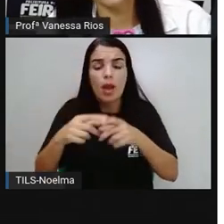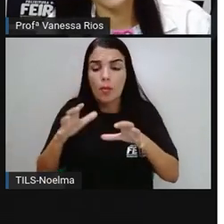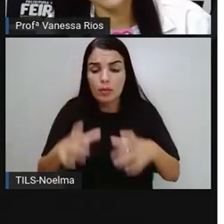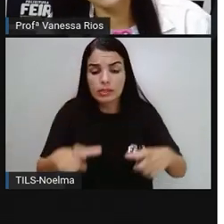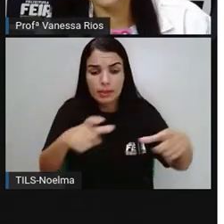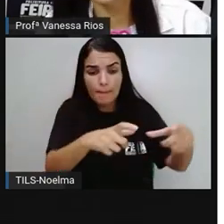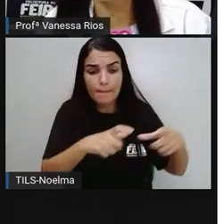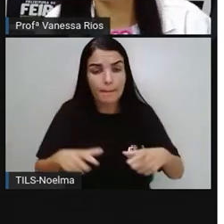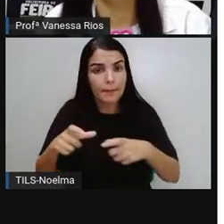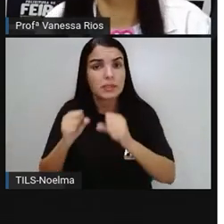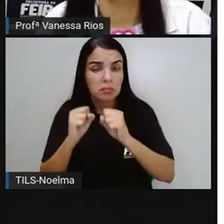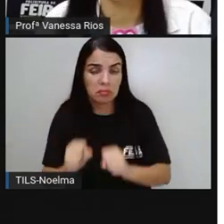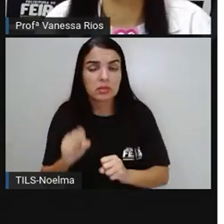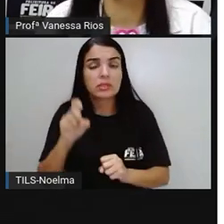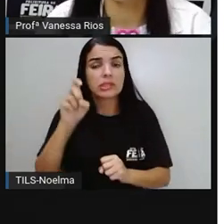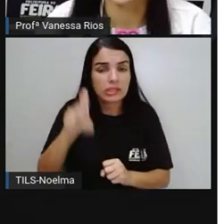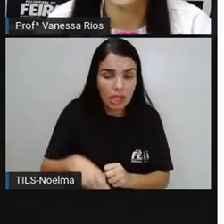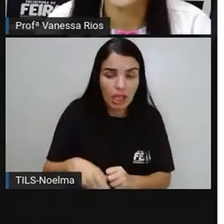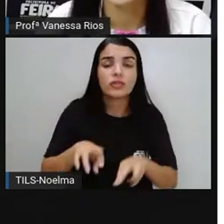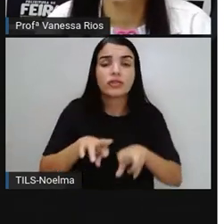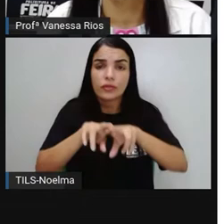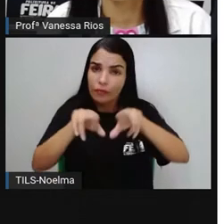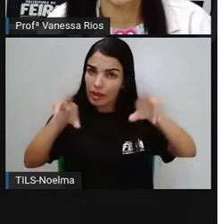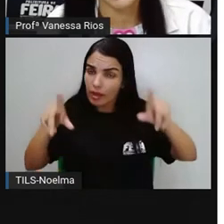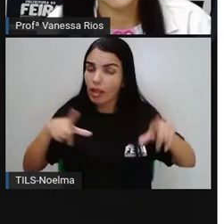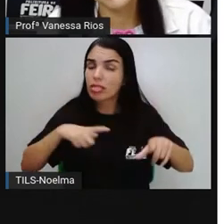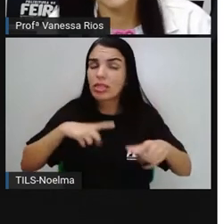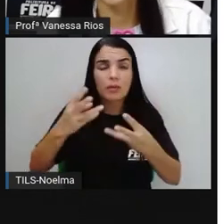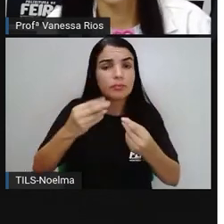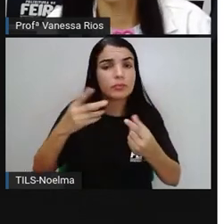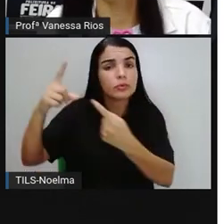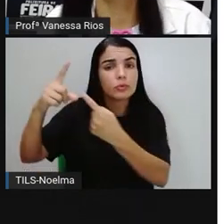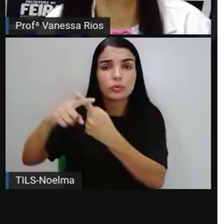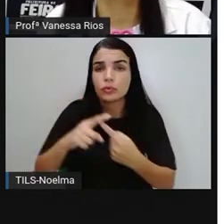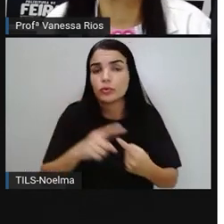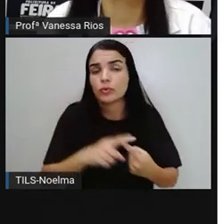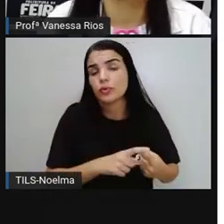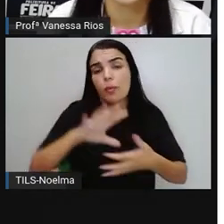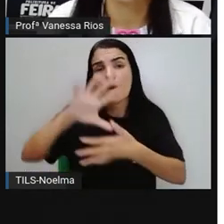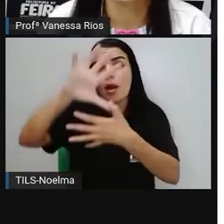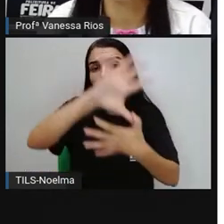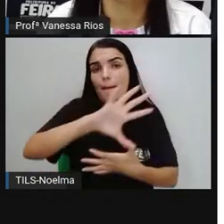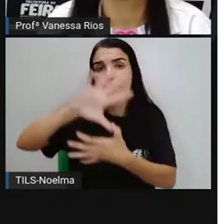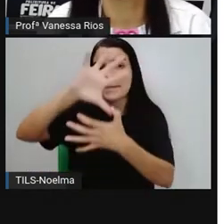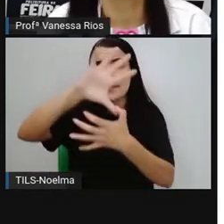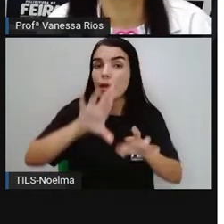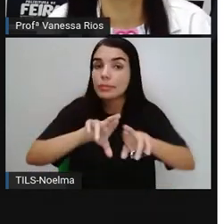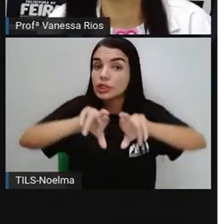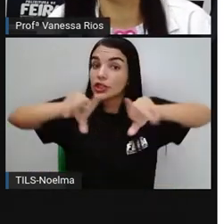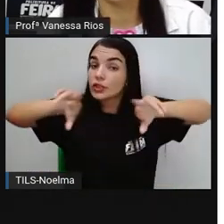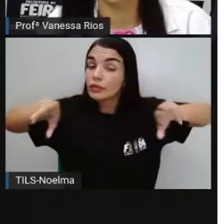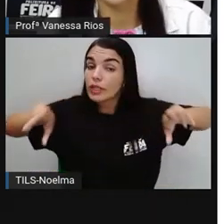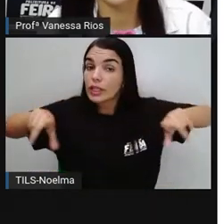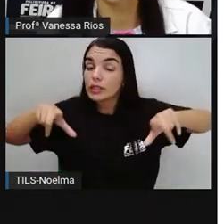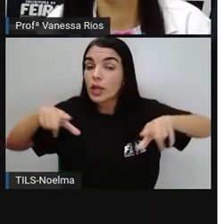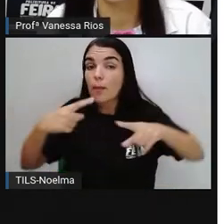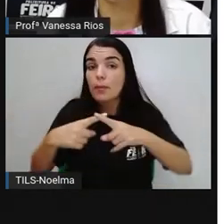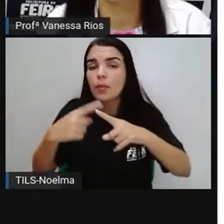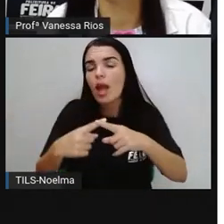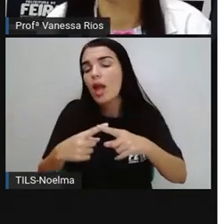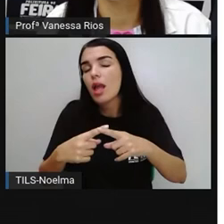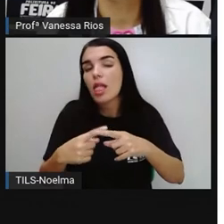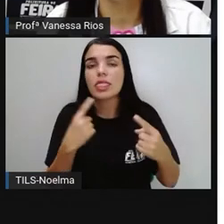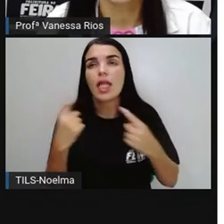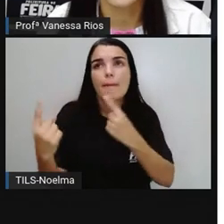ser diferente. Existem diversos tipos de mapas, dependendo do espaço, dependendo do ambiente que esse